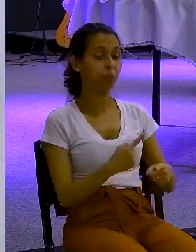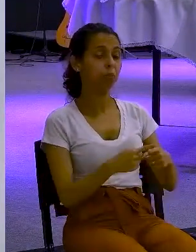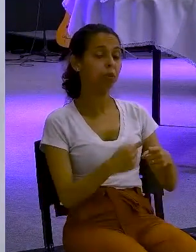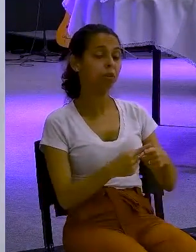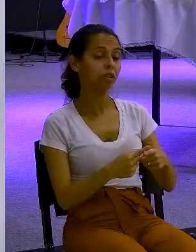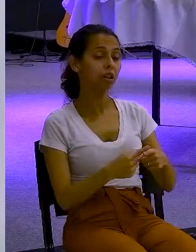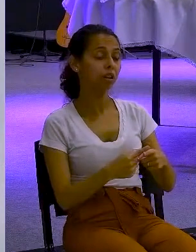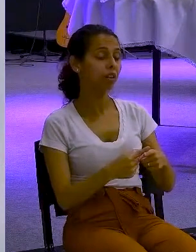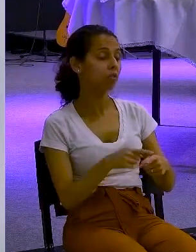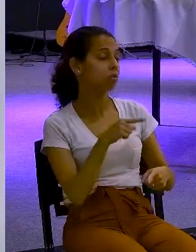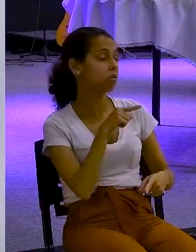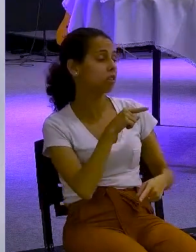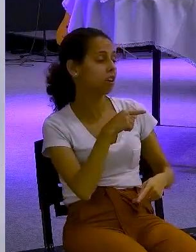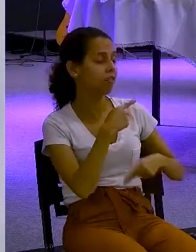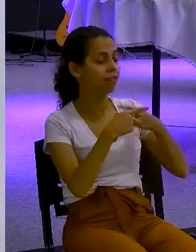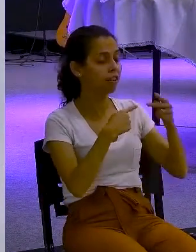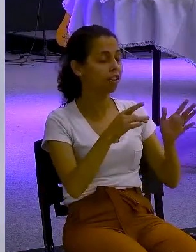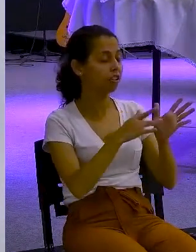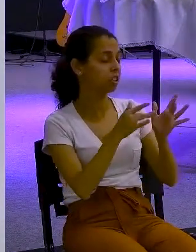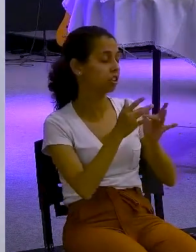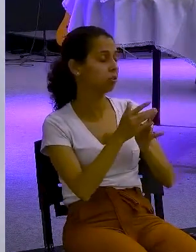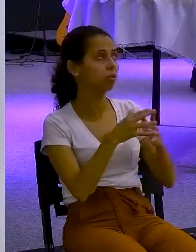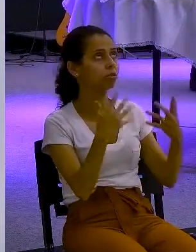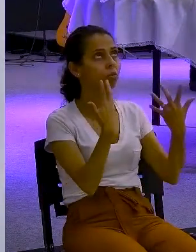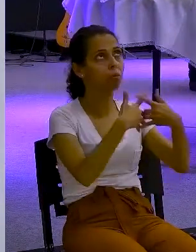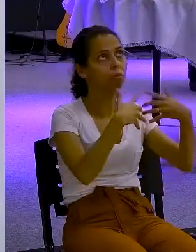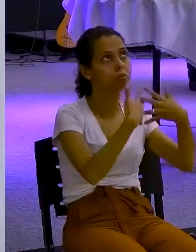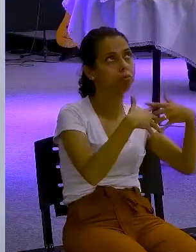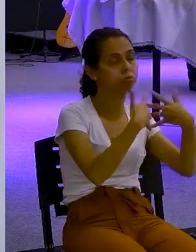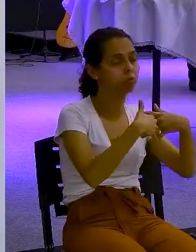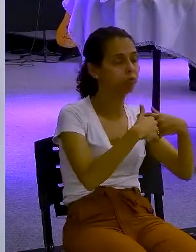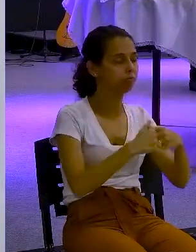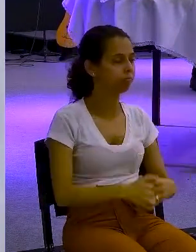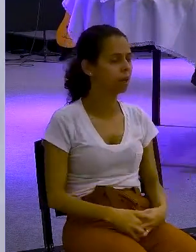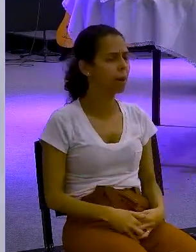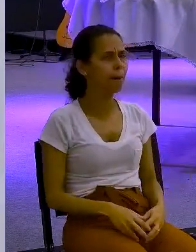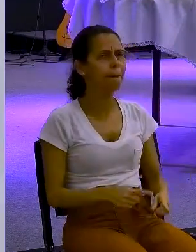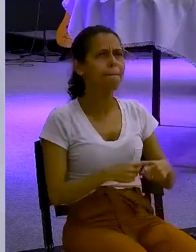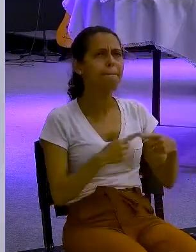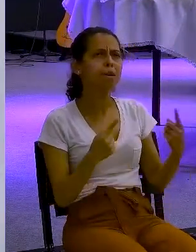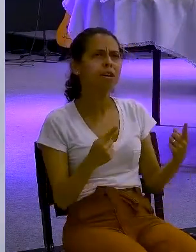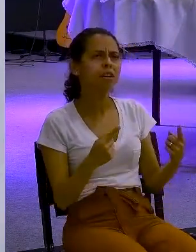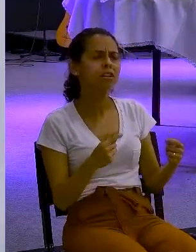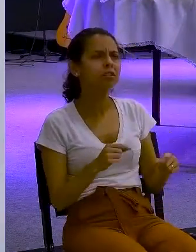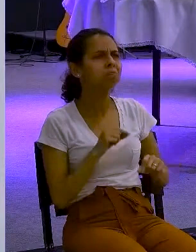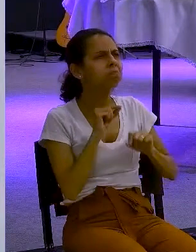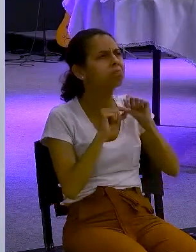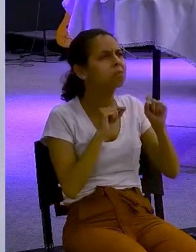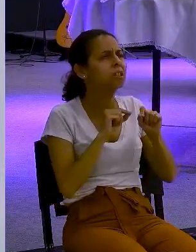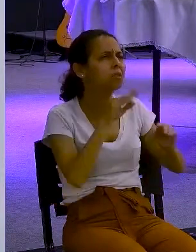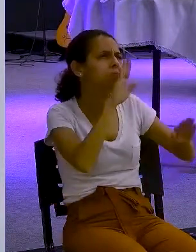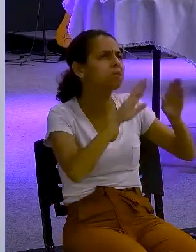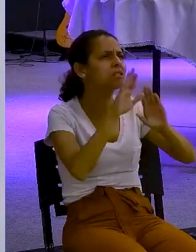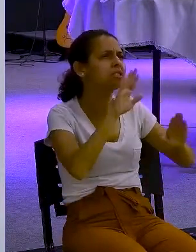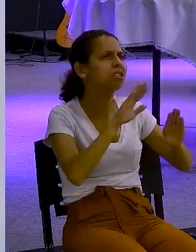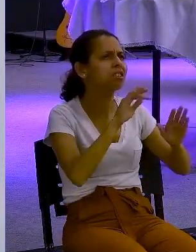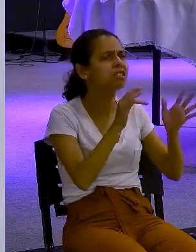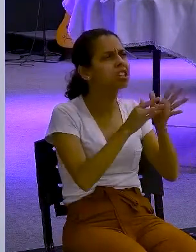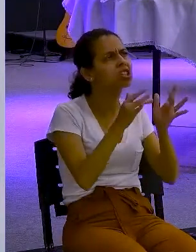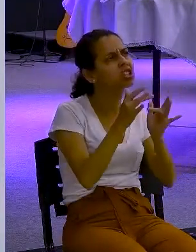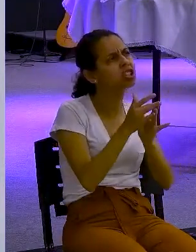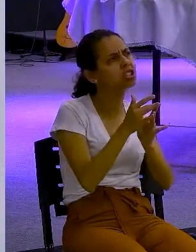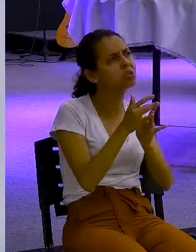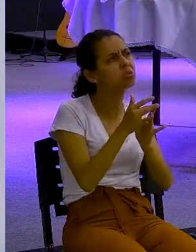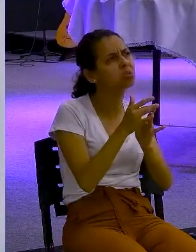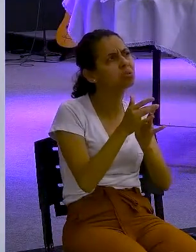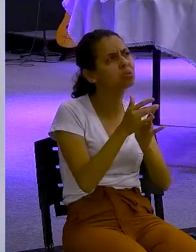falar de Jesus, vai vir confusão. Mas será que a presença de Jesus verdadeiramente deve ser